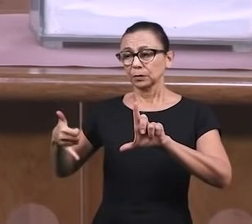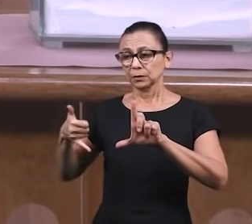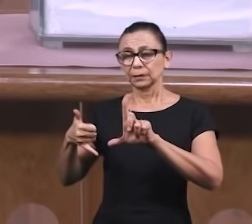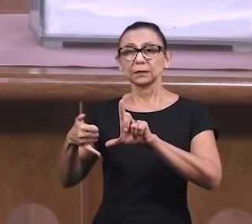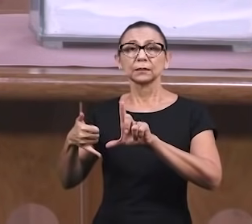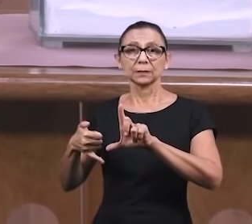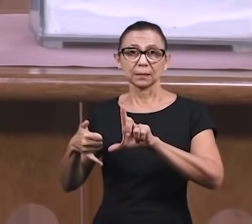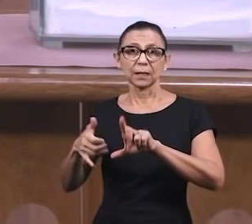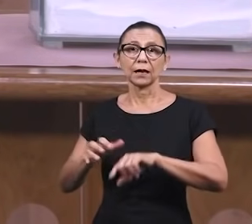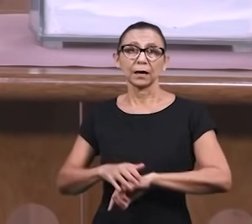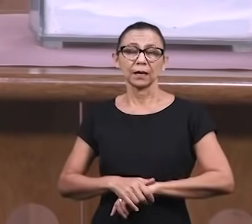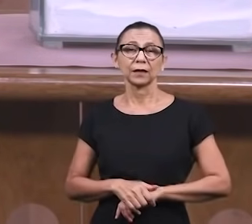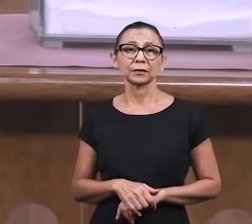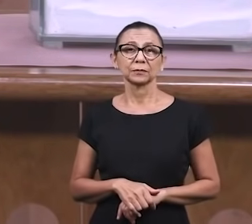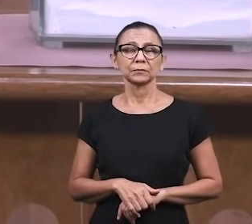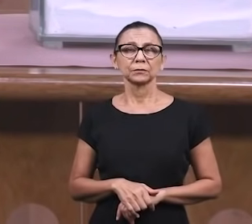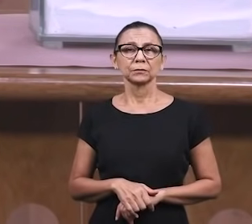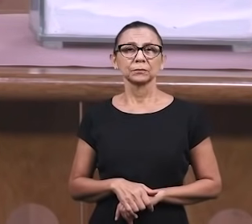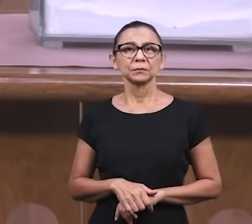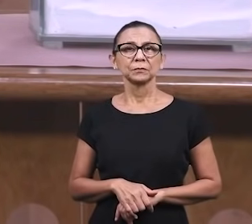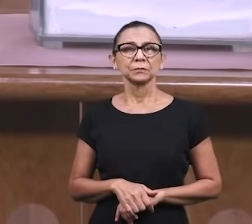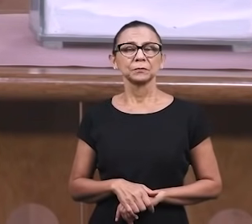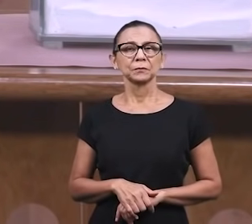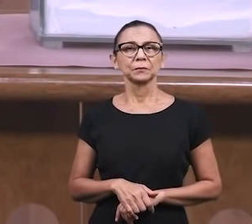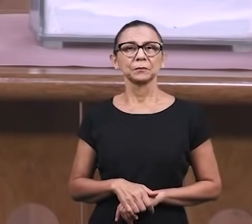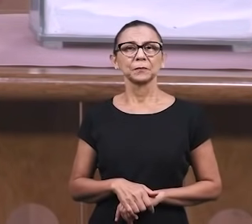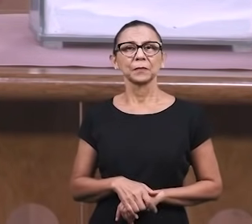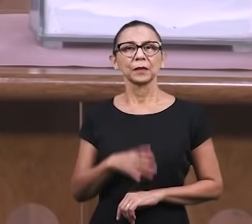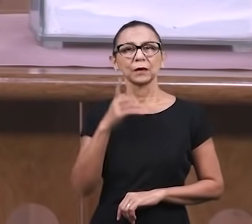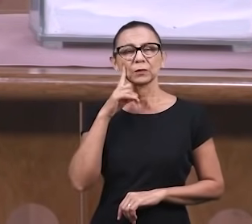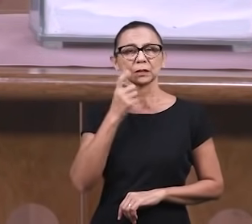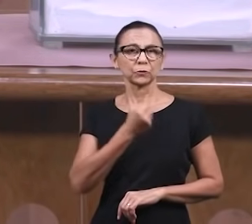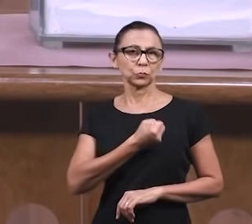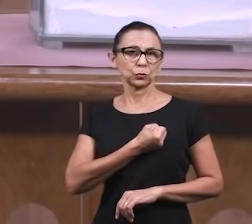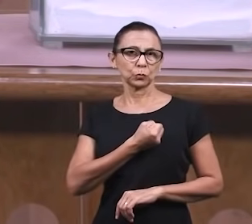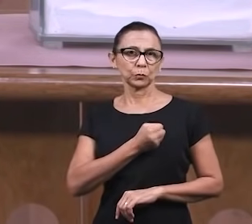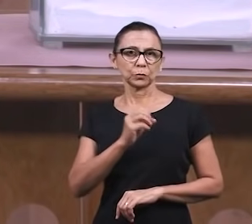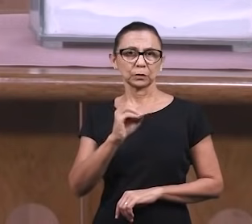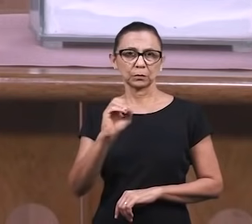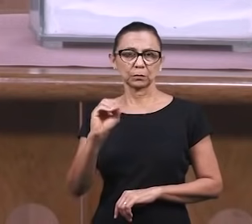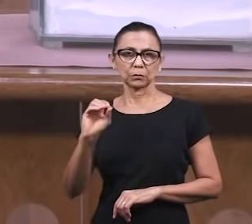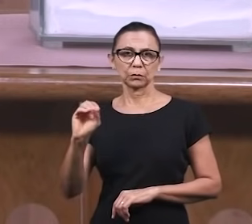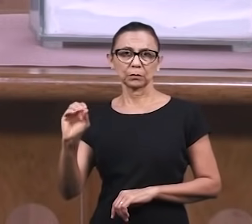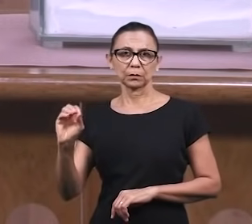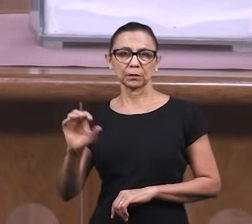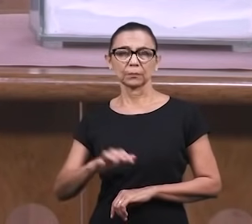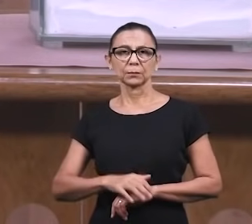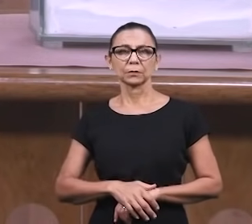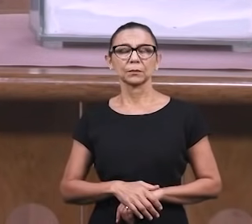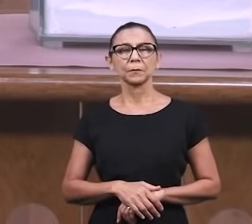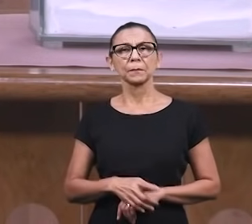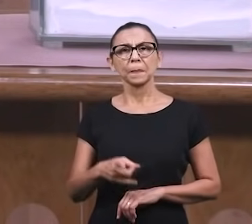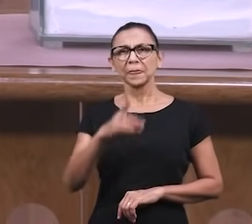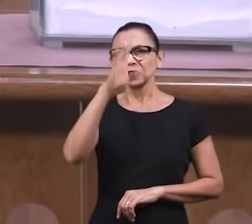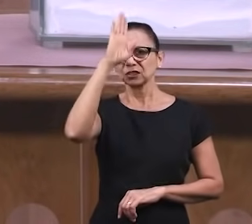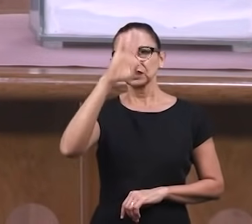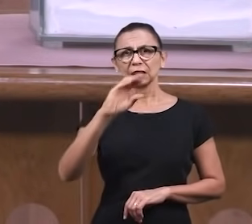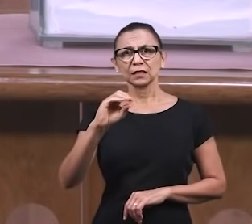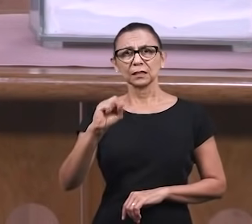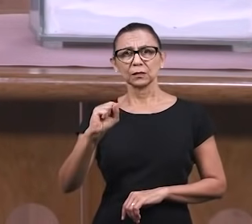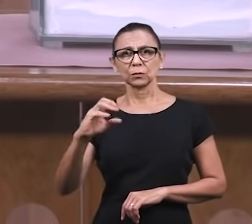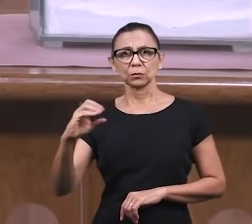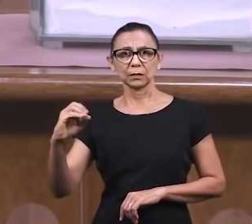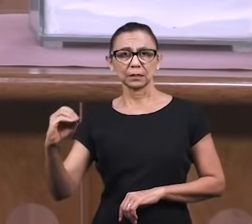Code e você vai ter o seu aparelho redirecionado para a ligação. Você pode fazer essa ligação, ela é